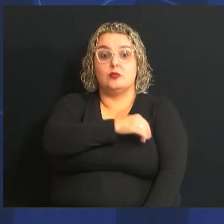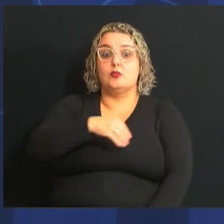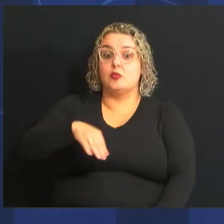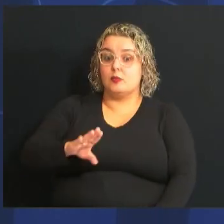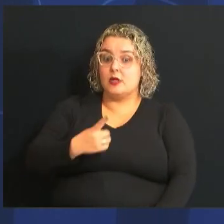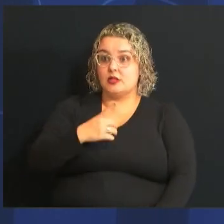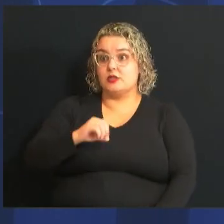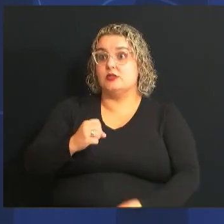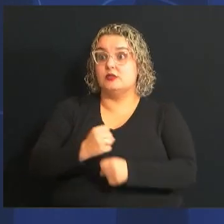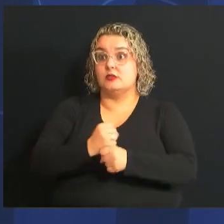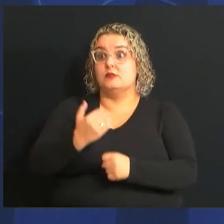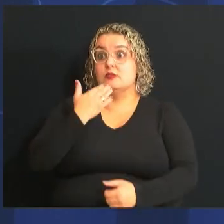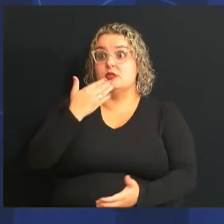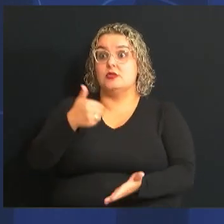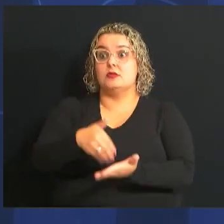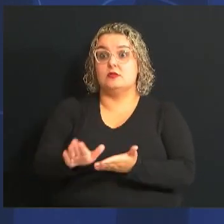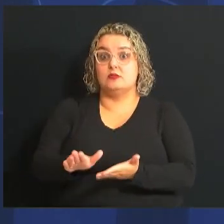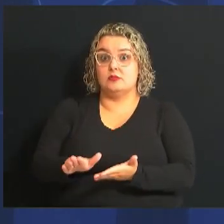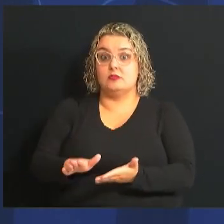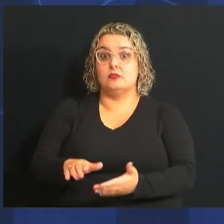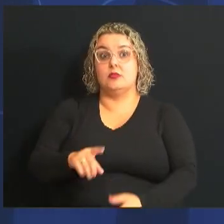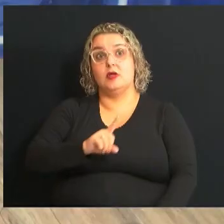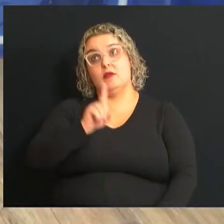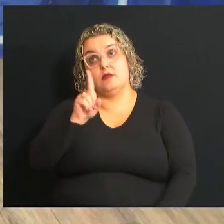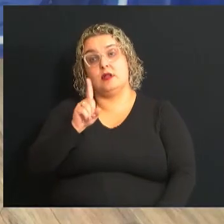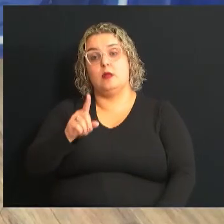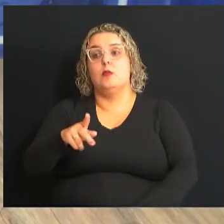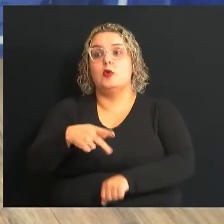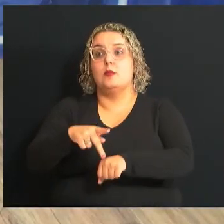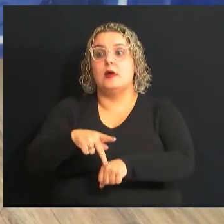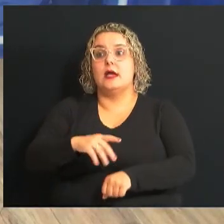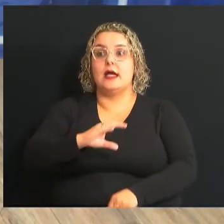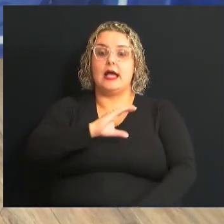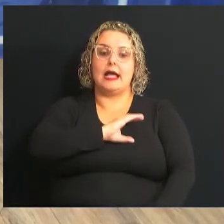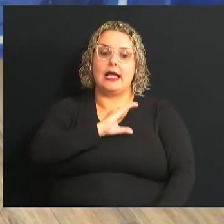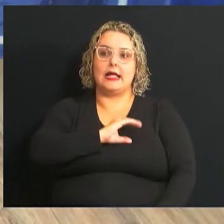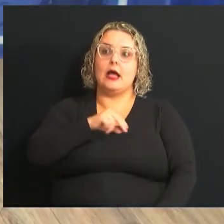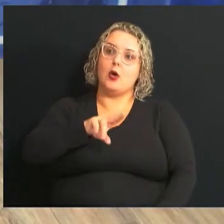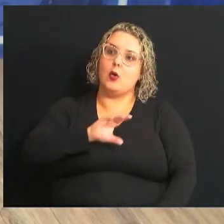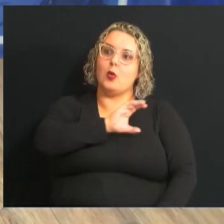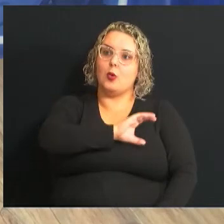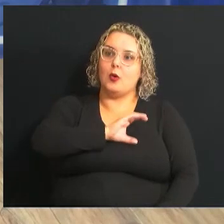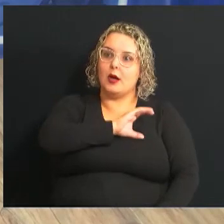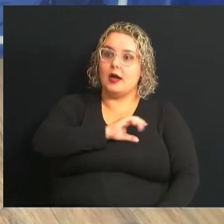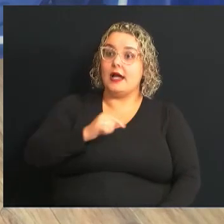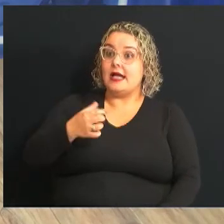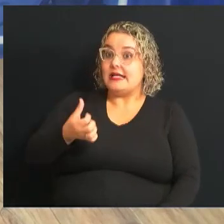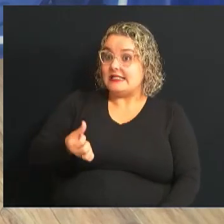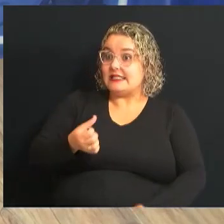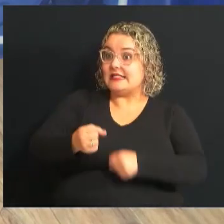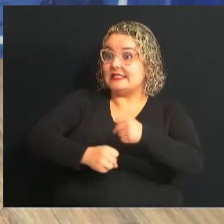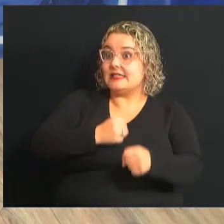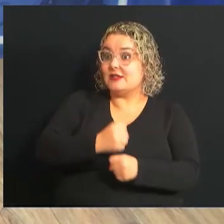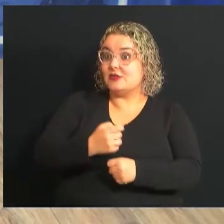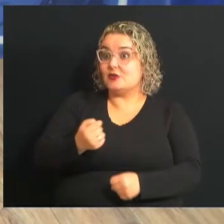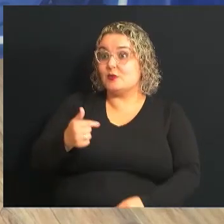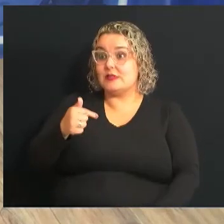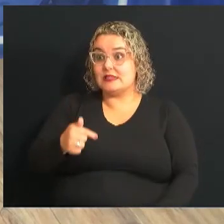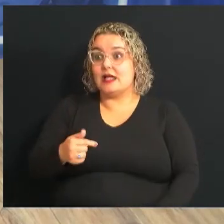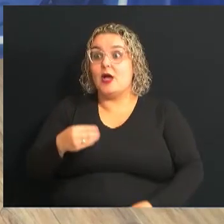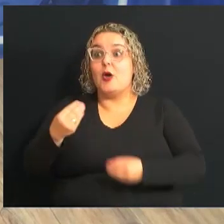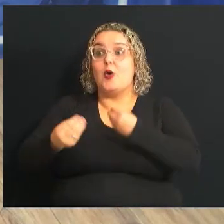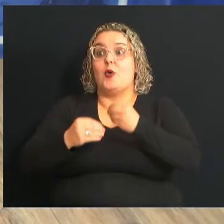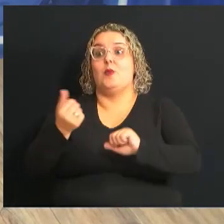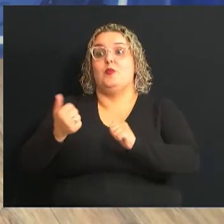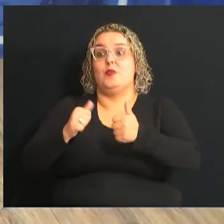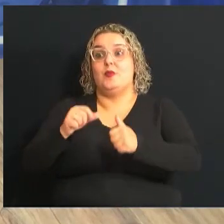pediu demissão e foi para o Canadá. Isabel, 6 anos depois, quase 7, como é que você avalia essa